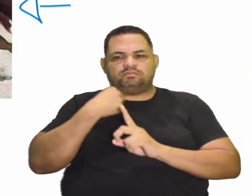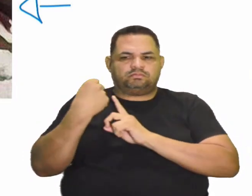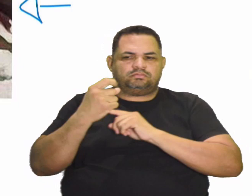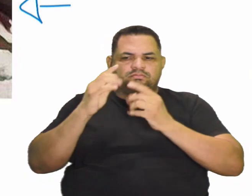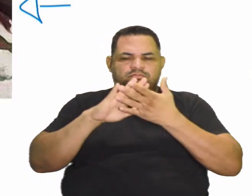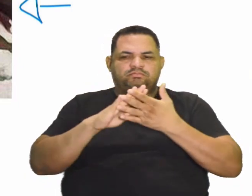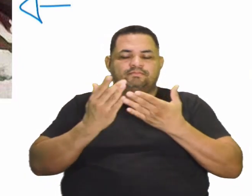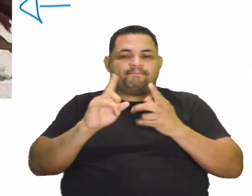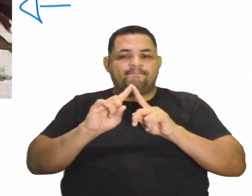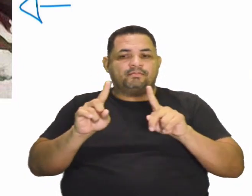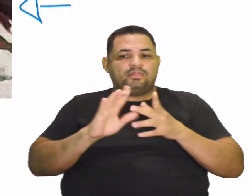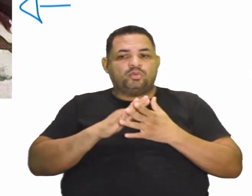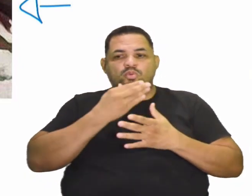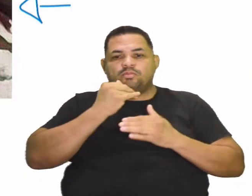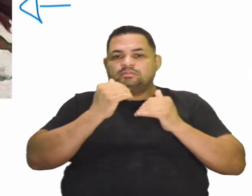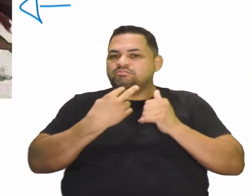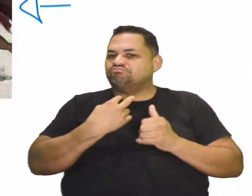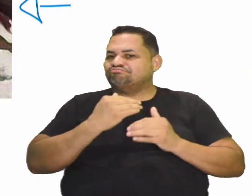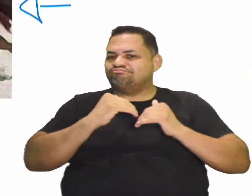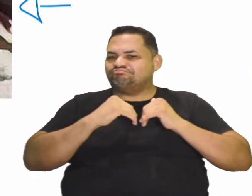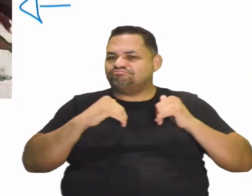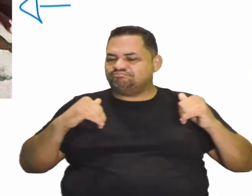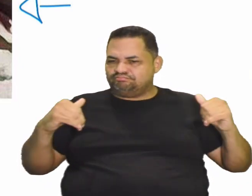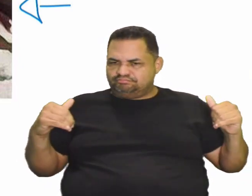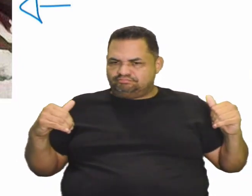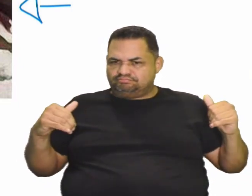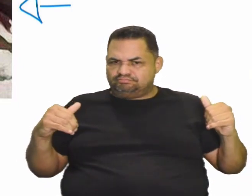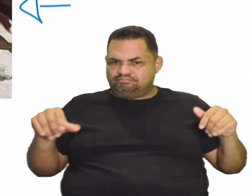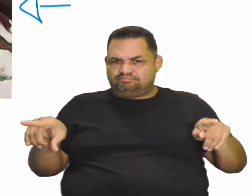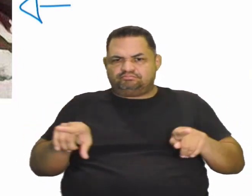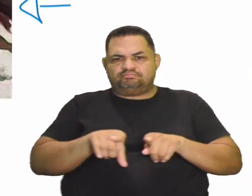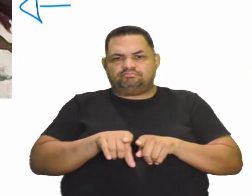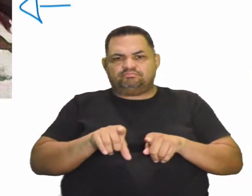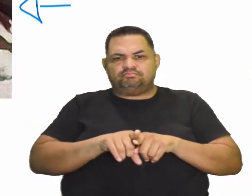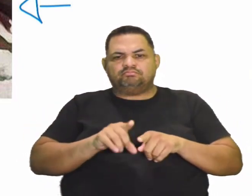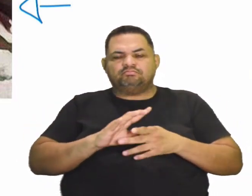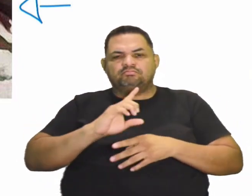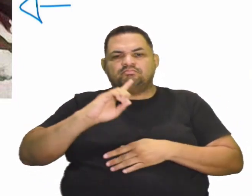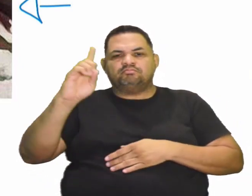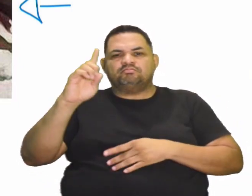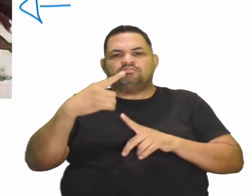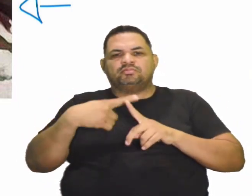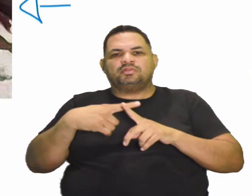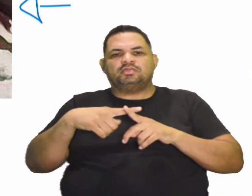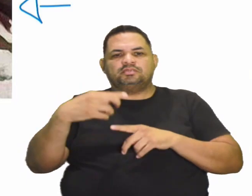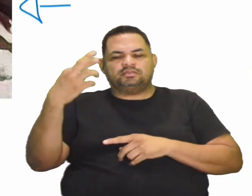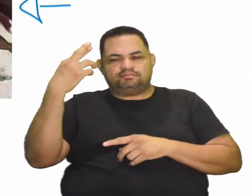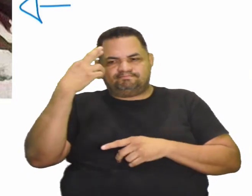se afasta de Deus, né? Porque Deus é também o quê? Racionalidade.